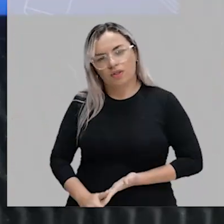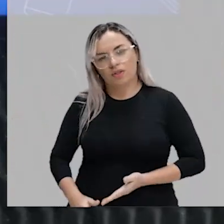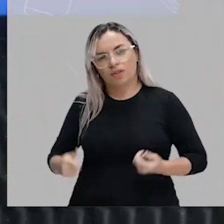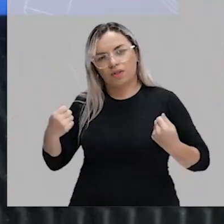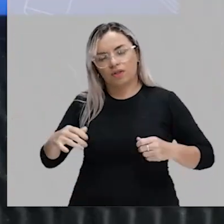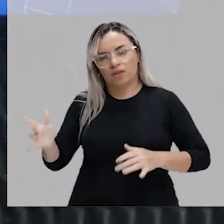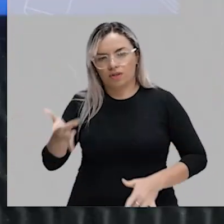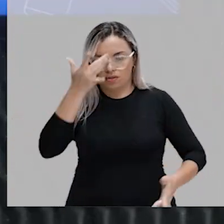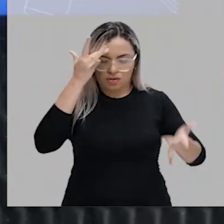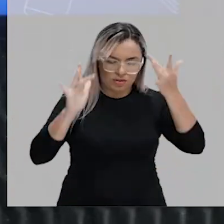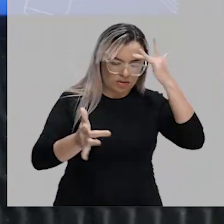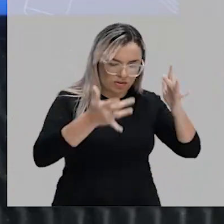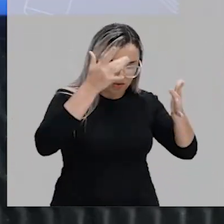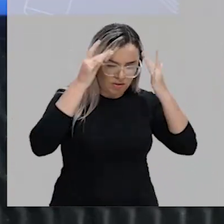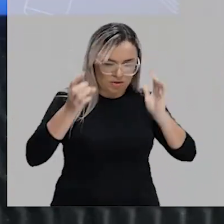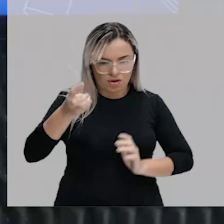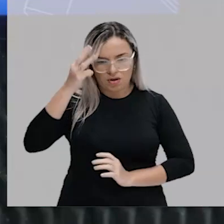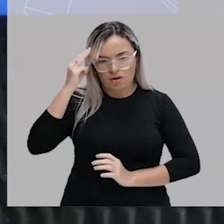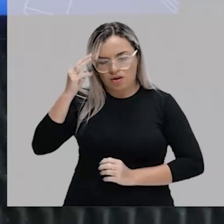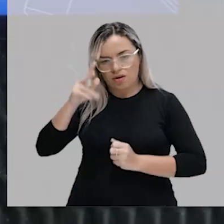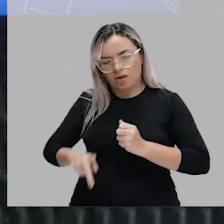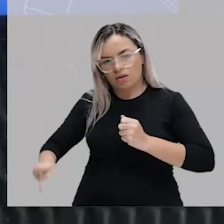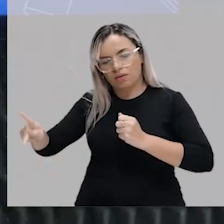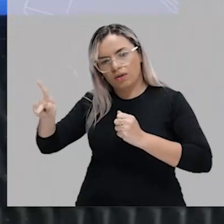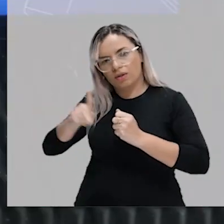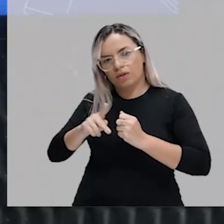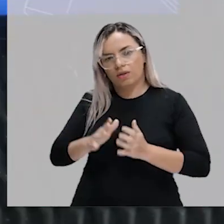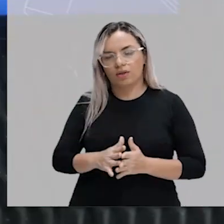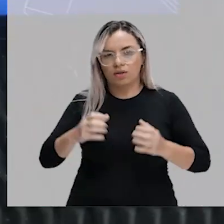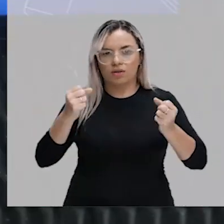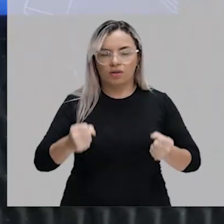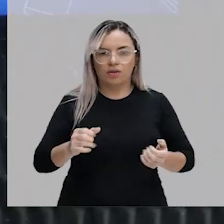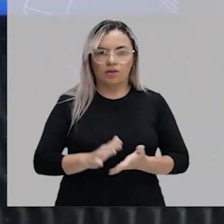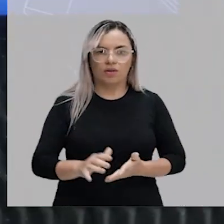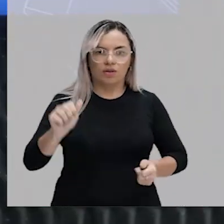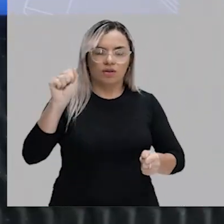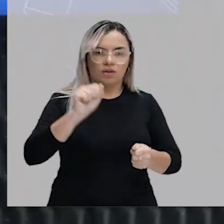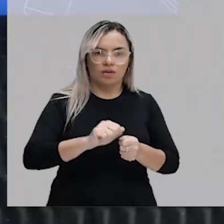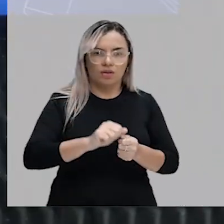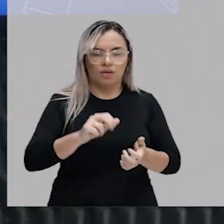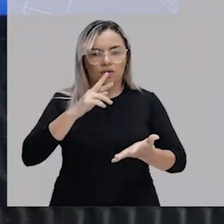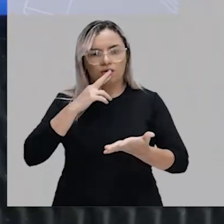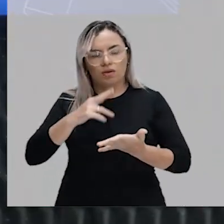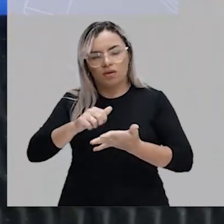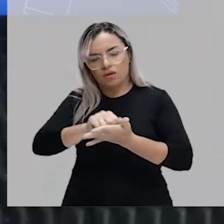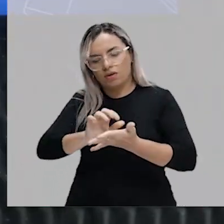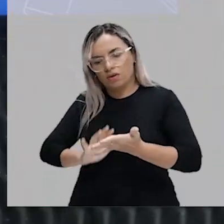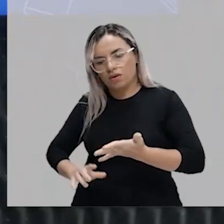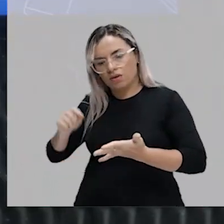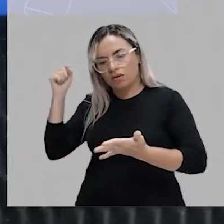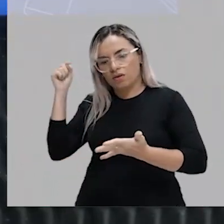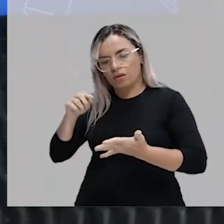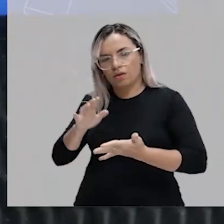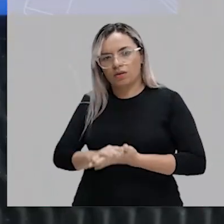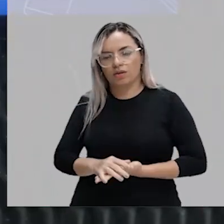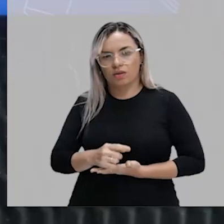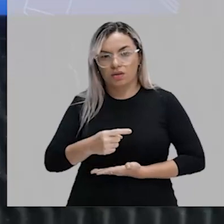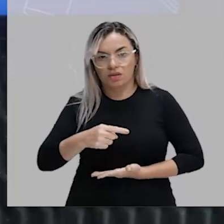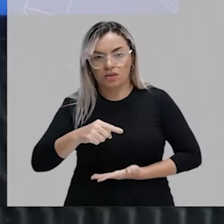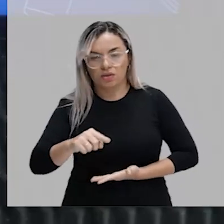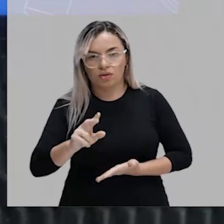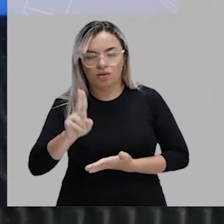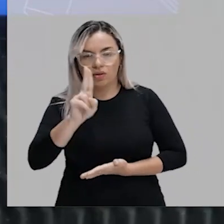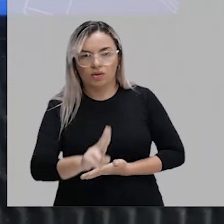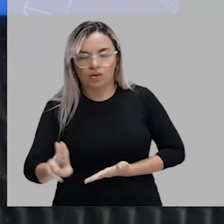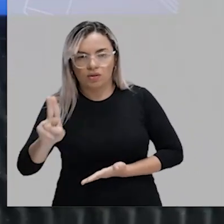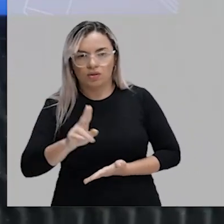assimilarem, gravarem esses pronomes, tá? Para que a gente possa, na hora de fazer a resolução de exercícios, vocês utilizarem